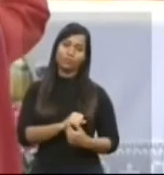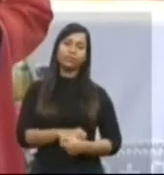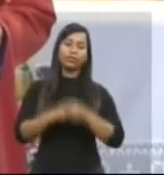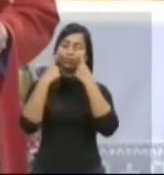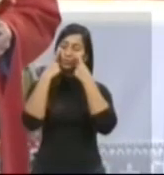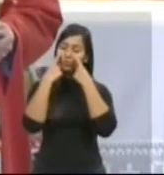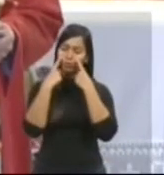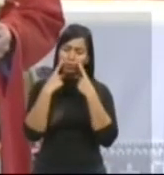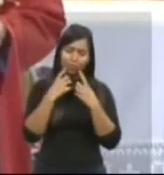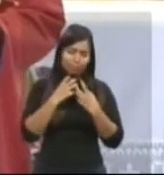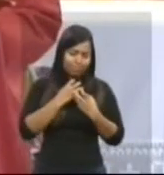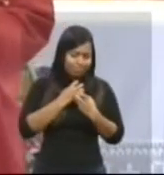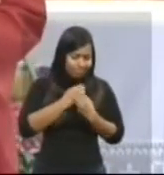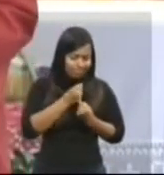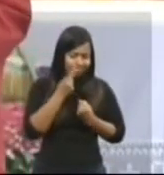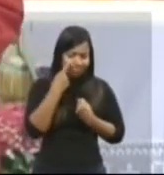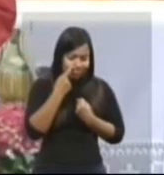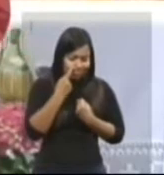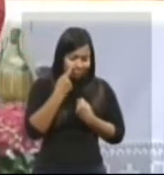chorou amargamente.